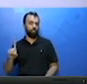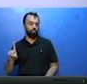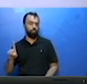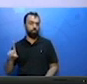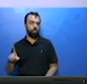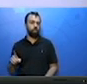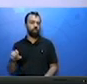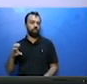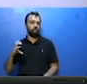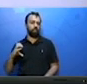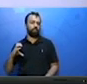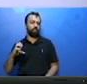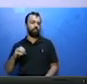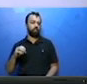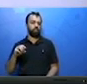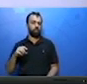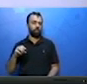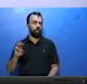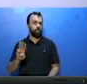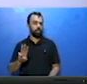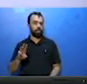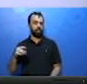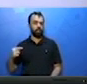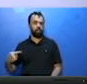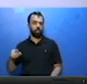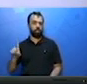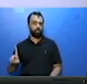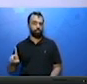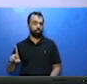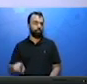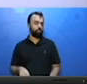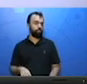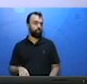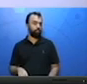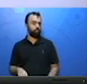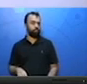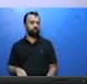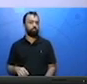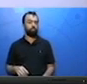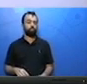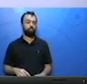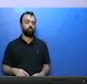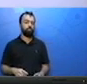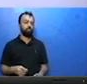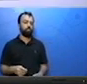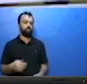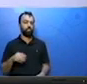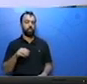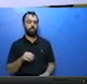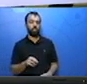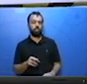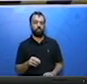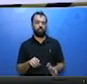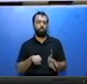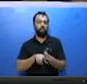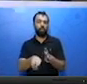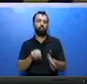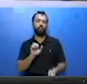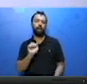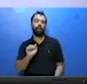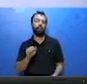O item A, desenhe o triângulo ABC usando o sistema de coordenadas cartesianas. E o B, calcule o perímetro do triângulo